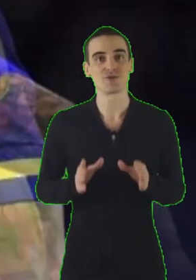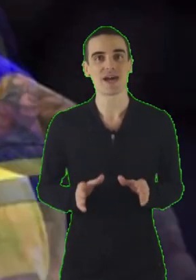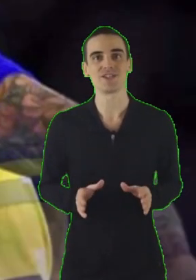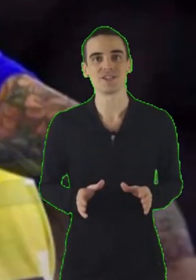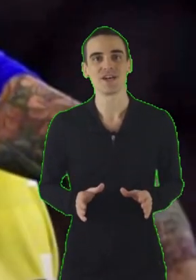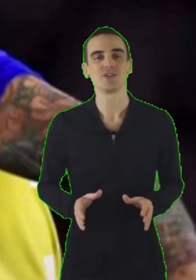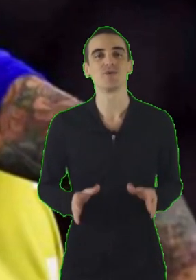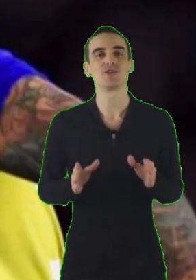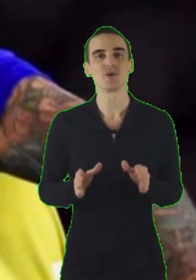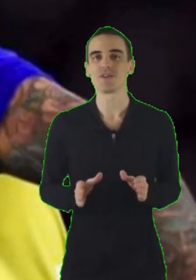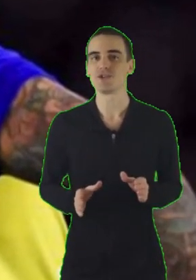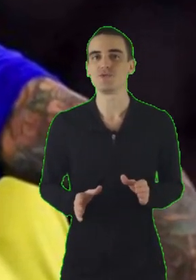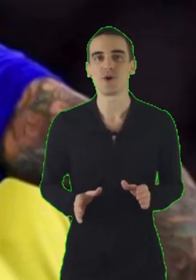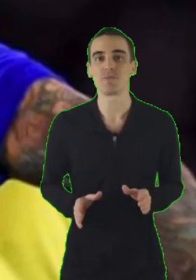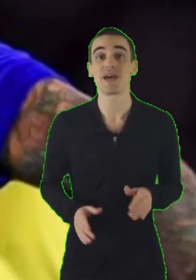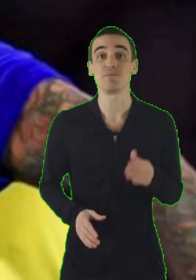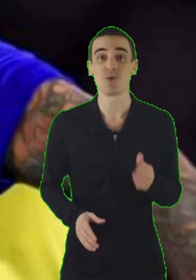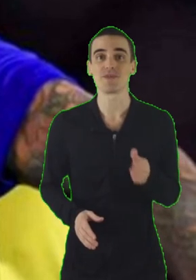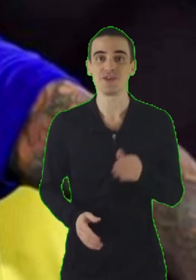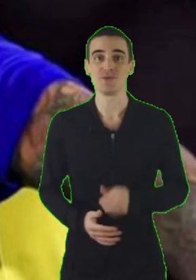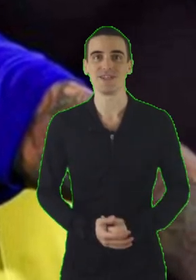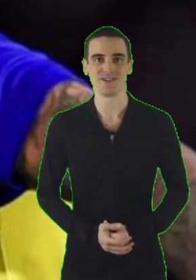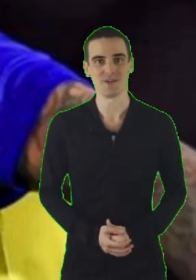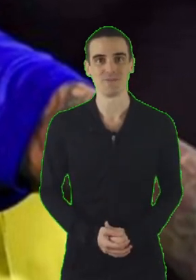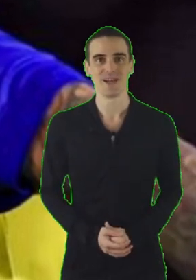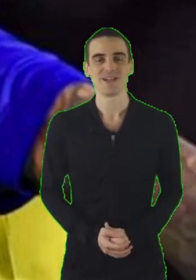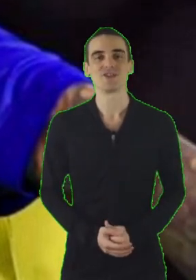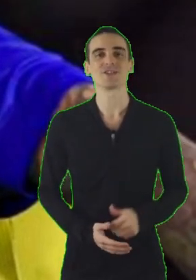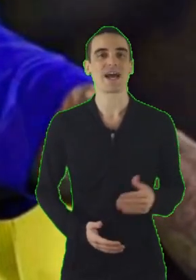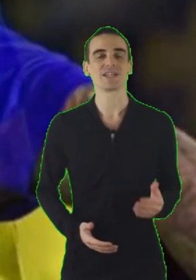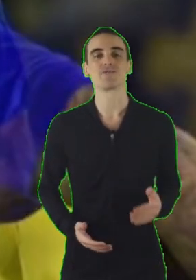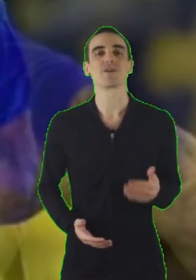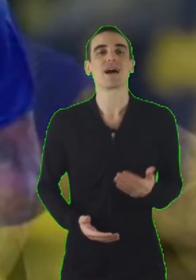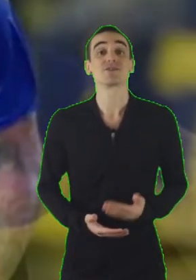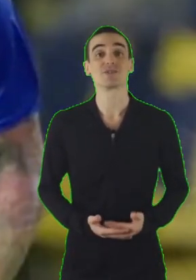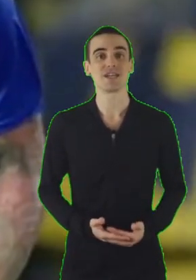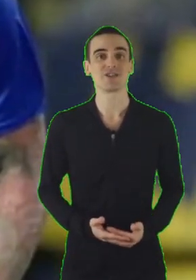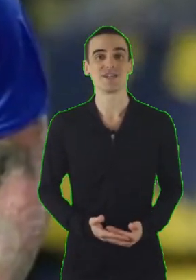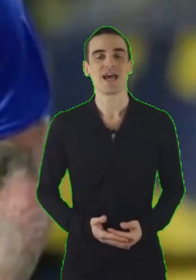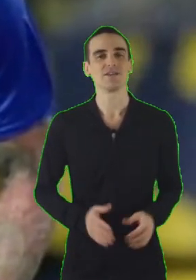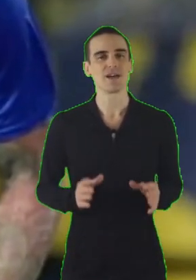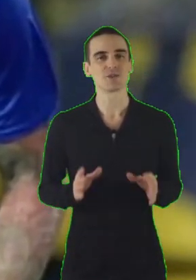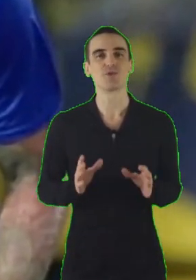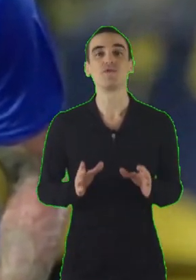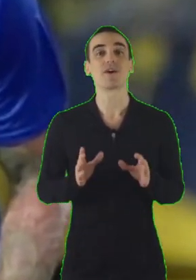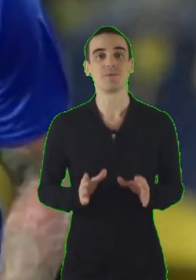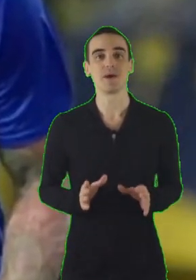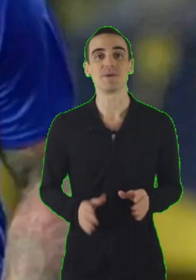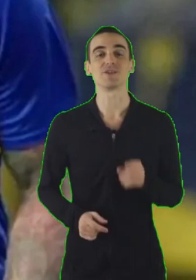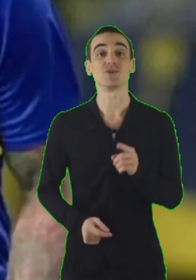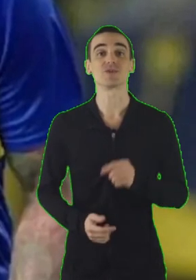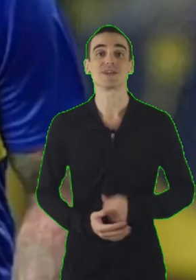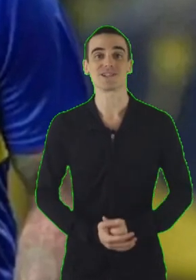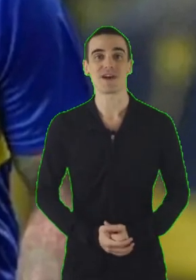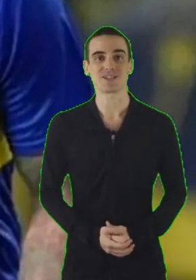nenhum contrato com o jogador. Na última semana, o jornalista Augusto César, da ESPN Argentina, revelou que Ronaldo Fenômeno entrou